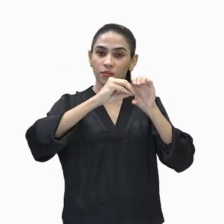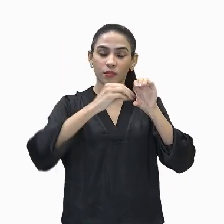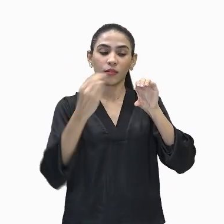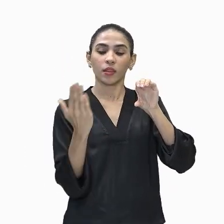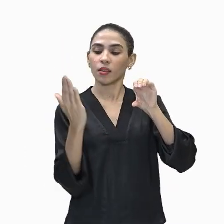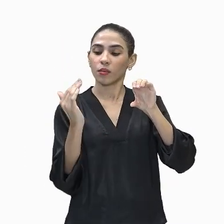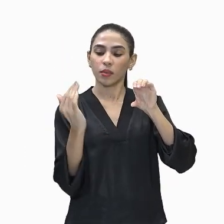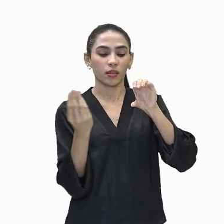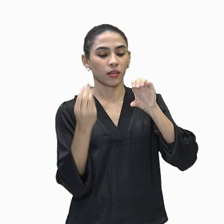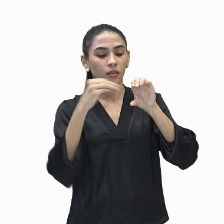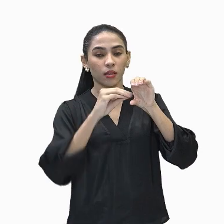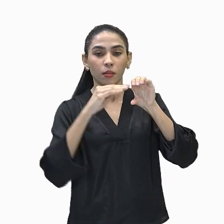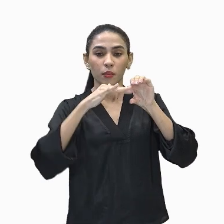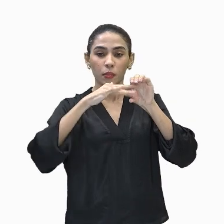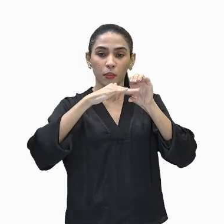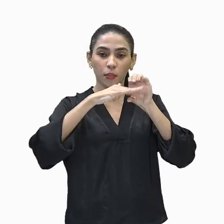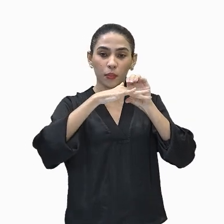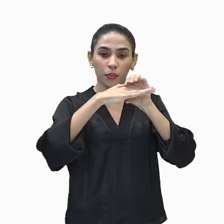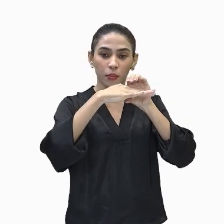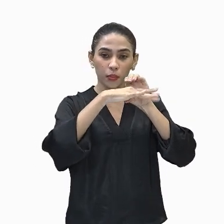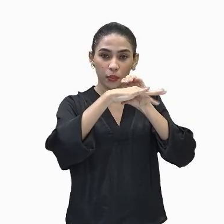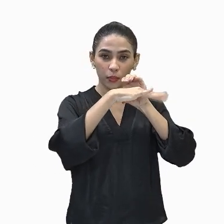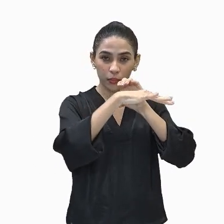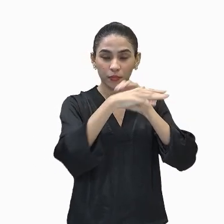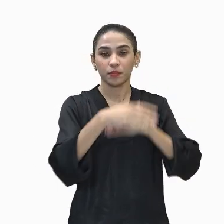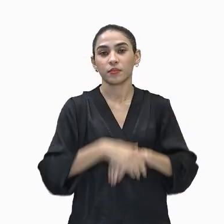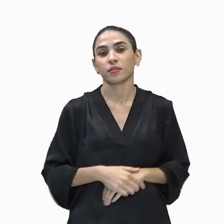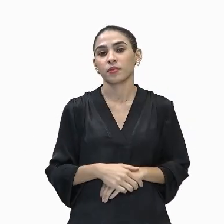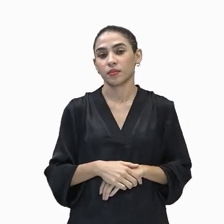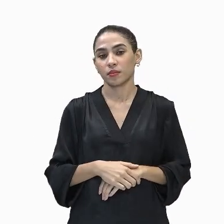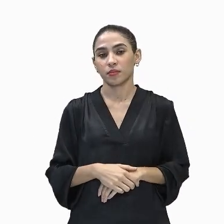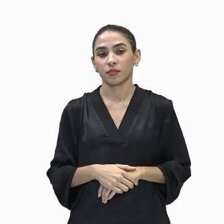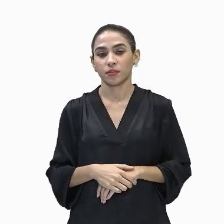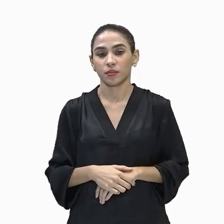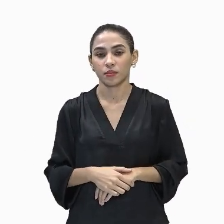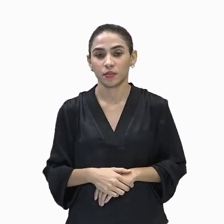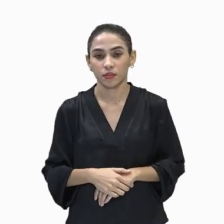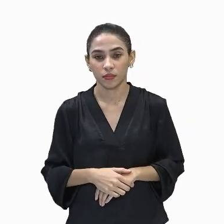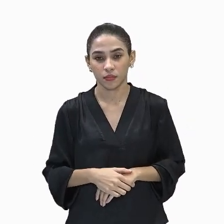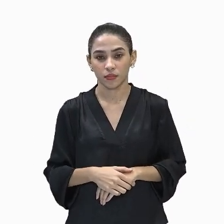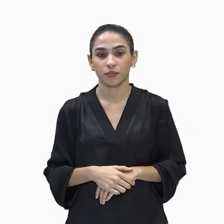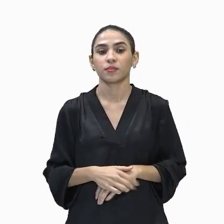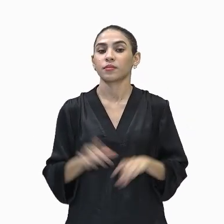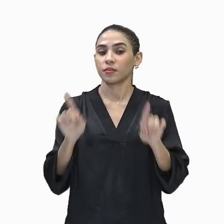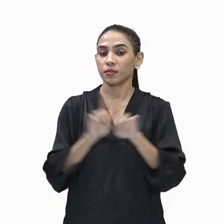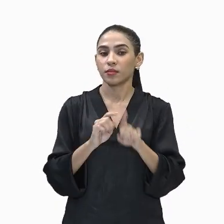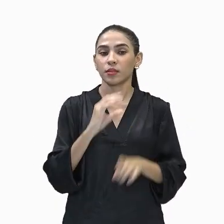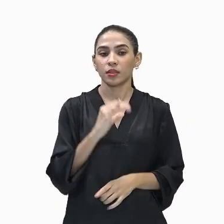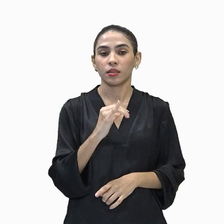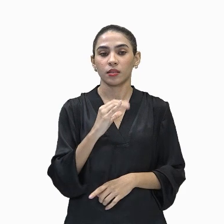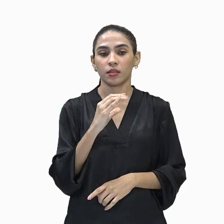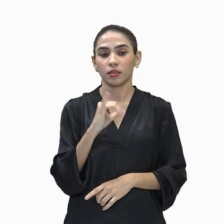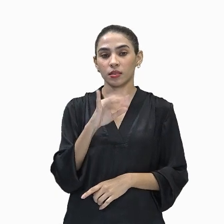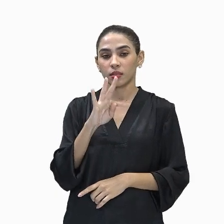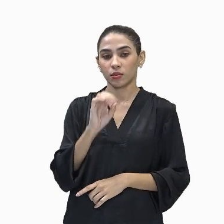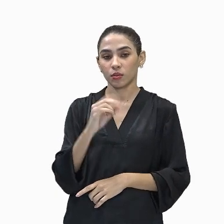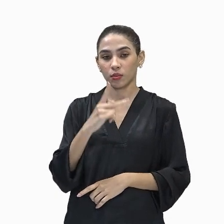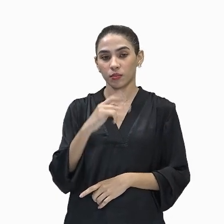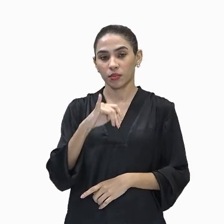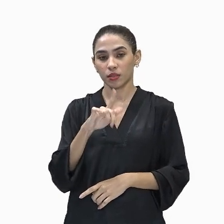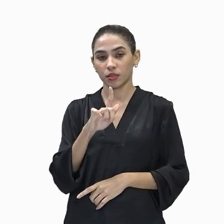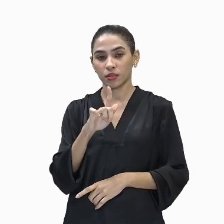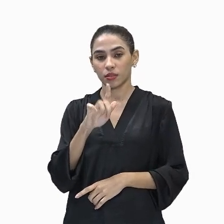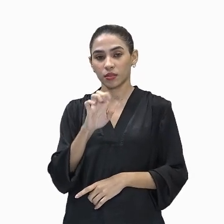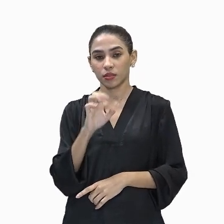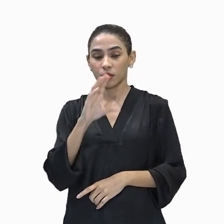nutriente e vai poder digerir ele com algumas enzimas produzidas por essa própria célula. A gente vai ter ainda o